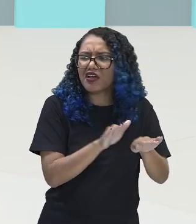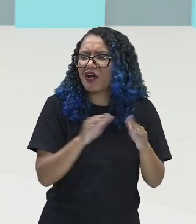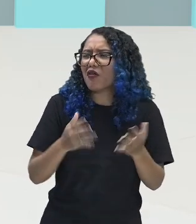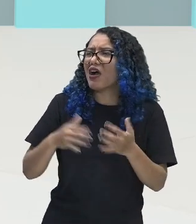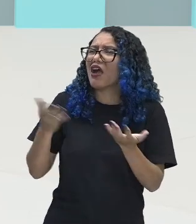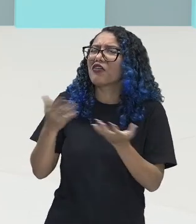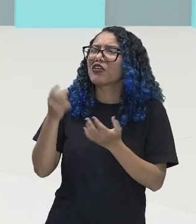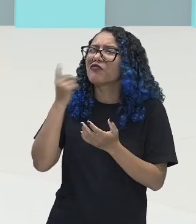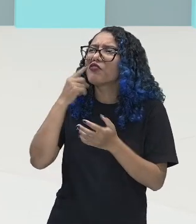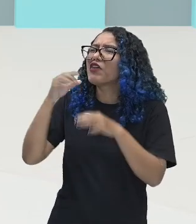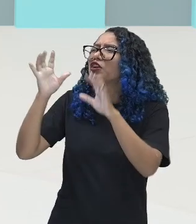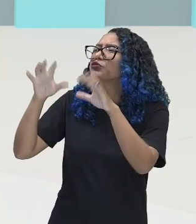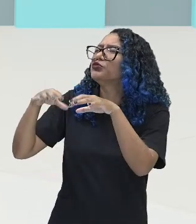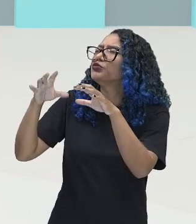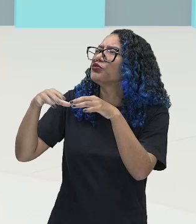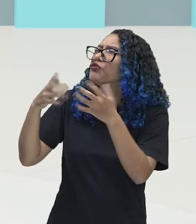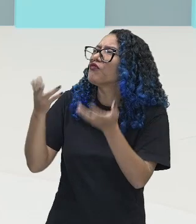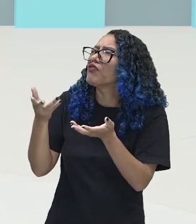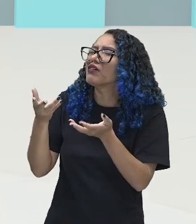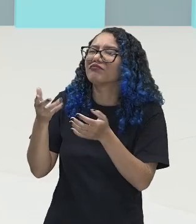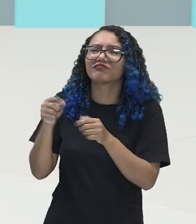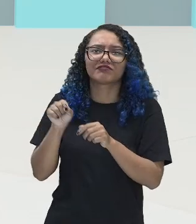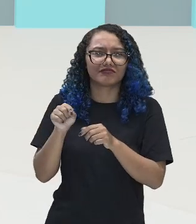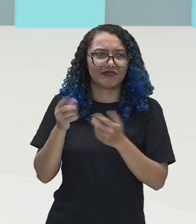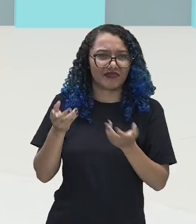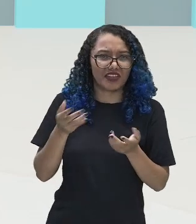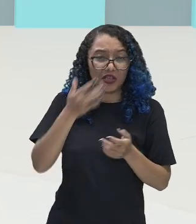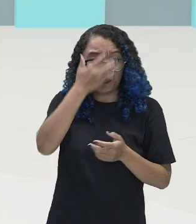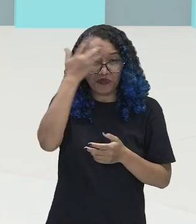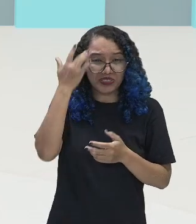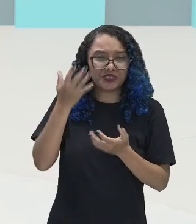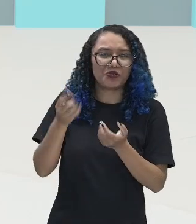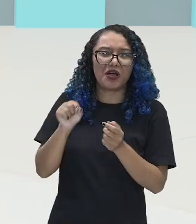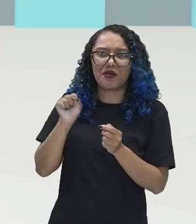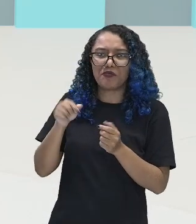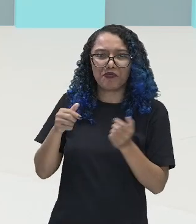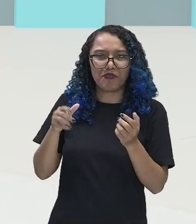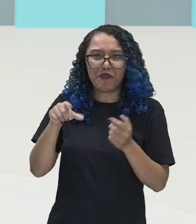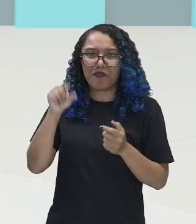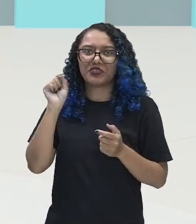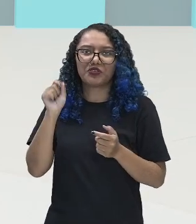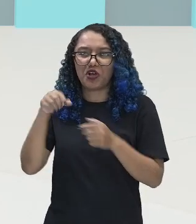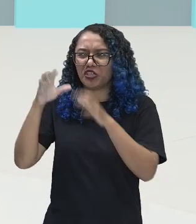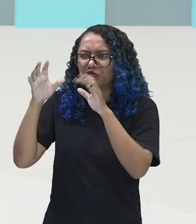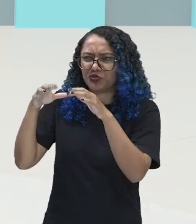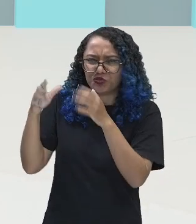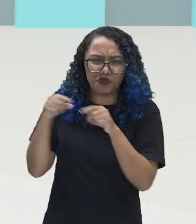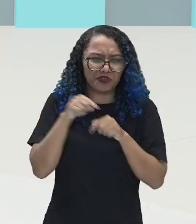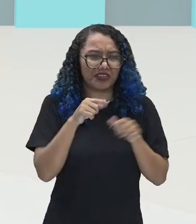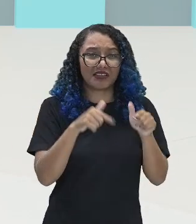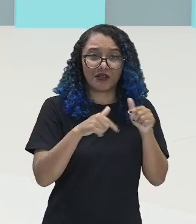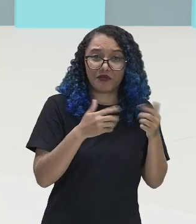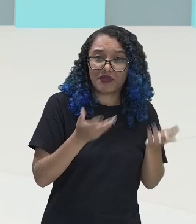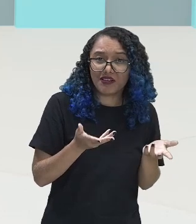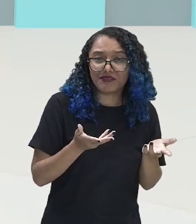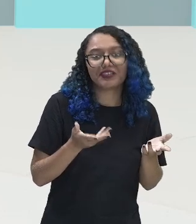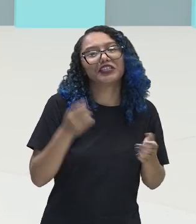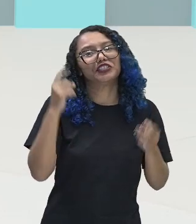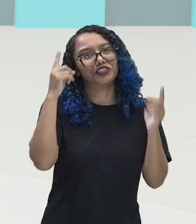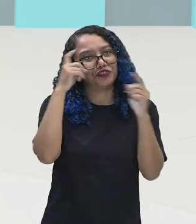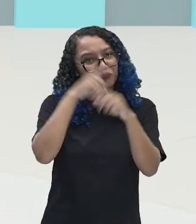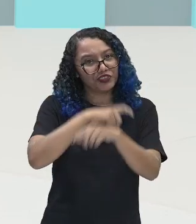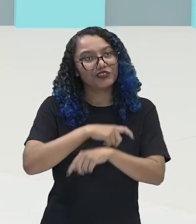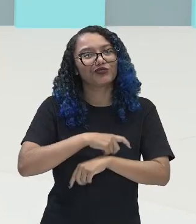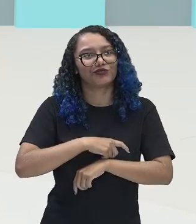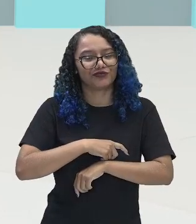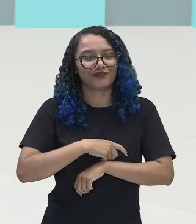ver se vai chover. Ninguém faz isso. Eu acho que não. Se você tem preocupação com outras coisas, raramente você vai fazer isso. Raramente as